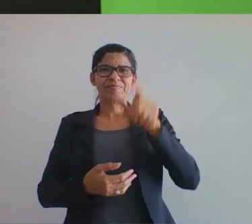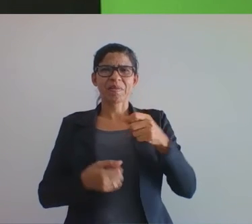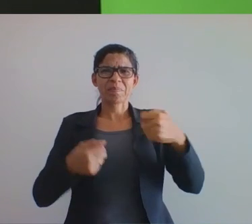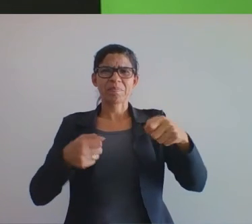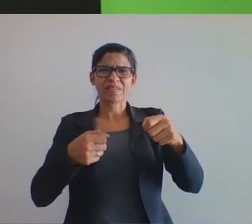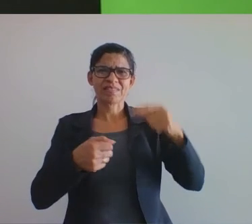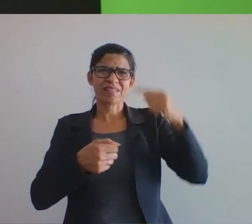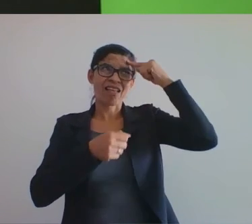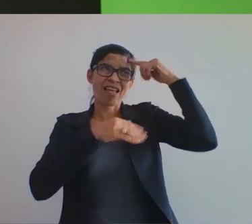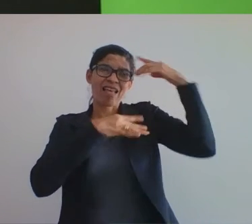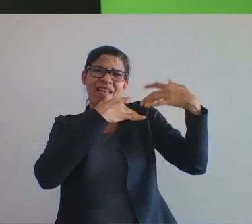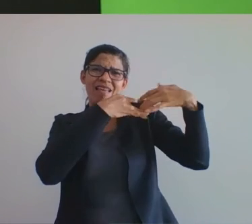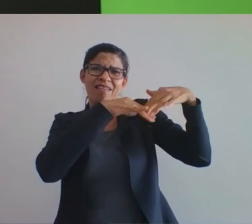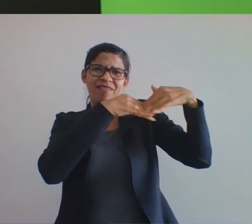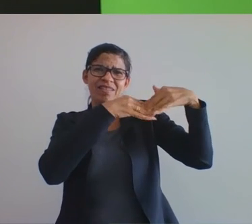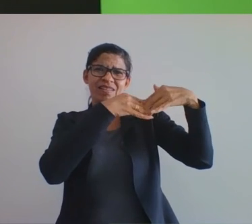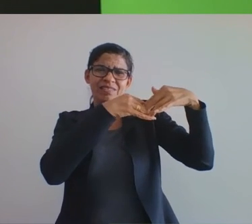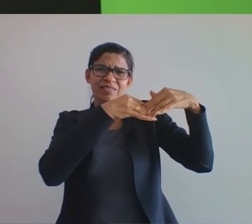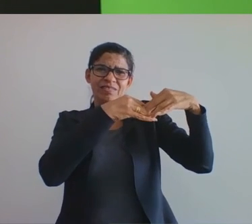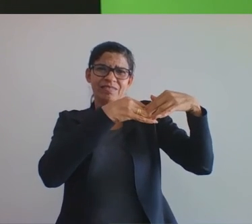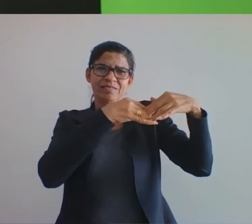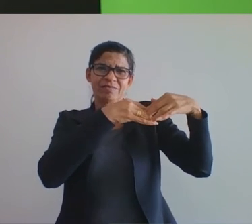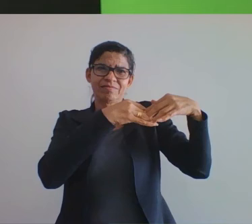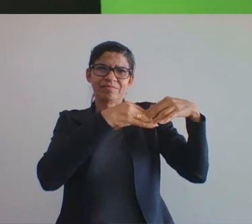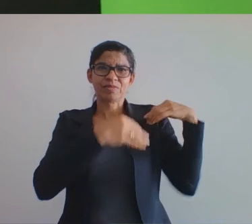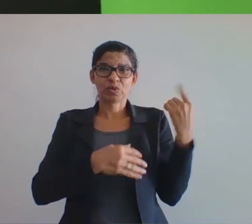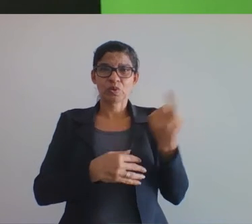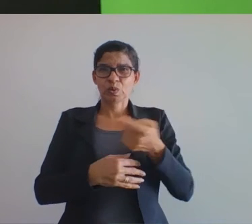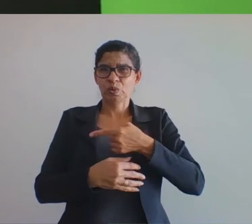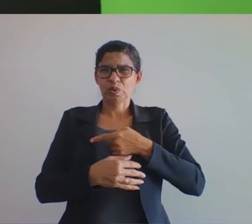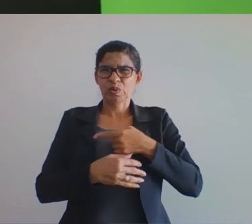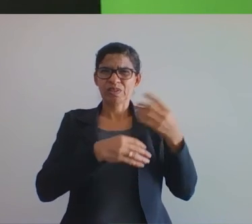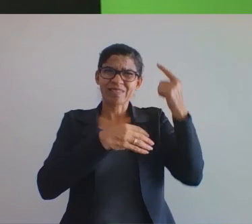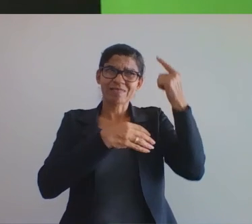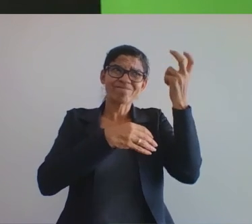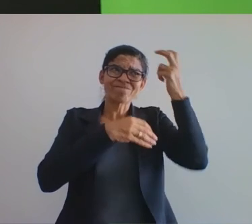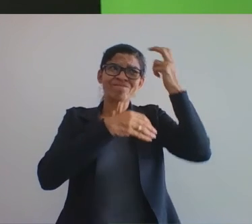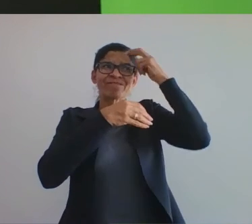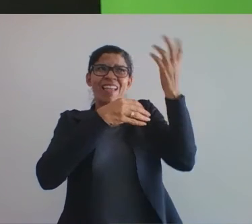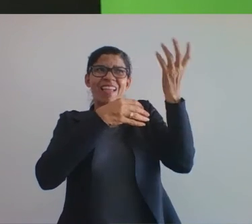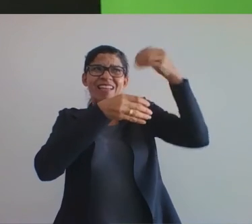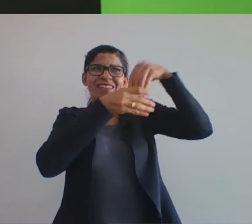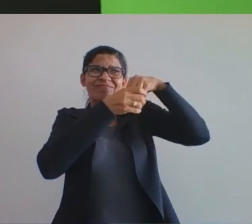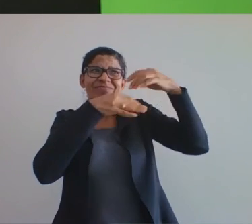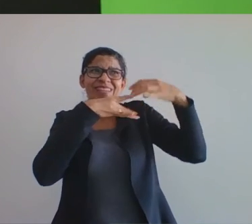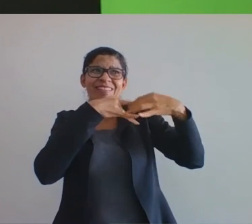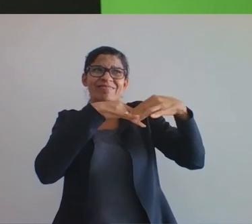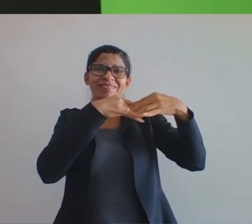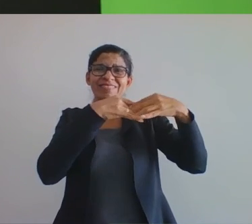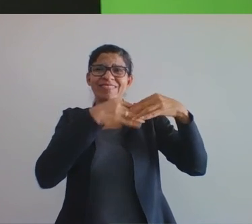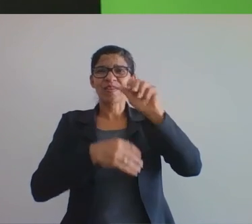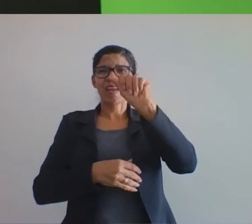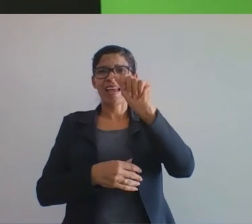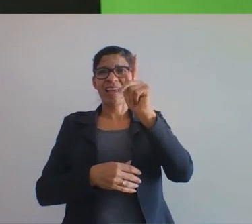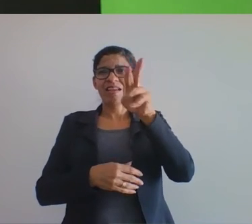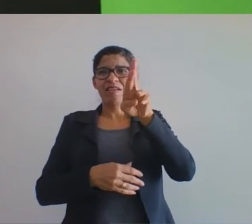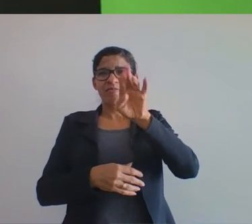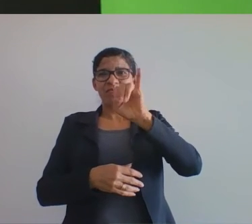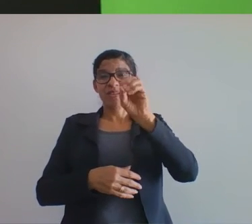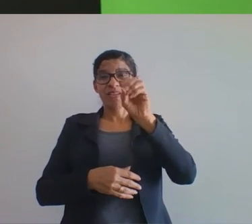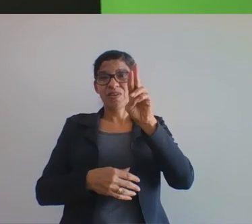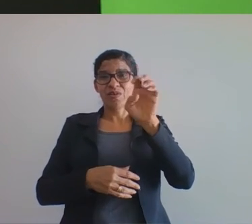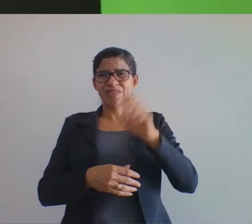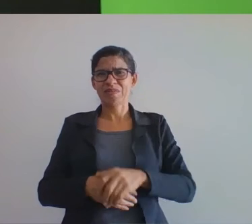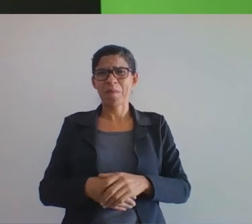refletir sobre a nossa reflexão a priori e vamos entender aqui o que seria o termo a priori. Não seria o que